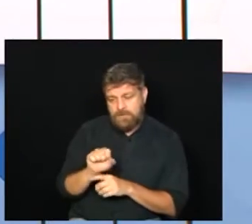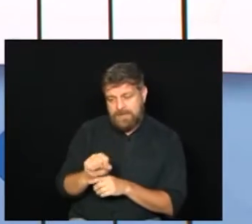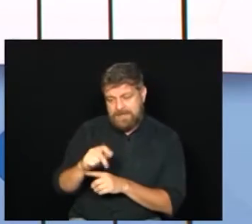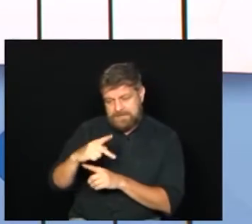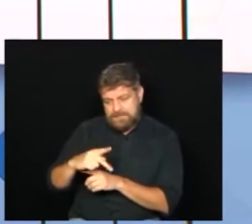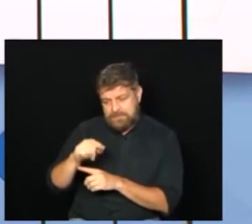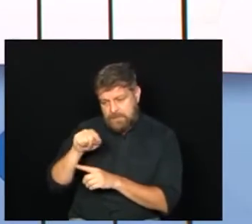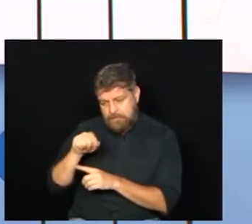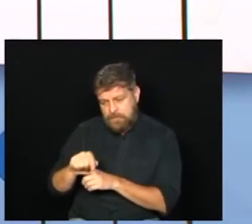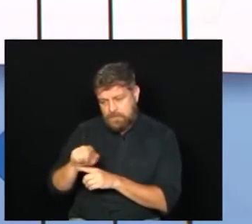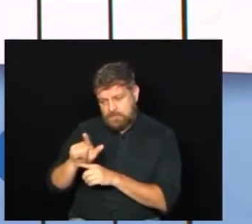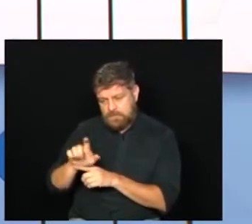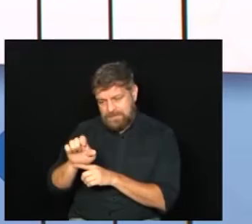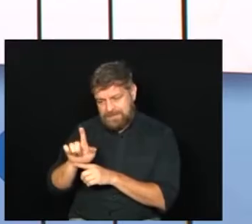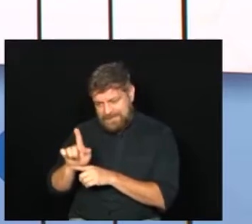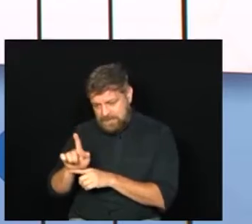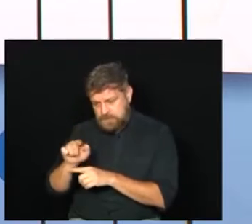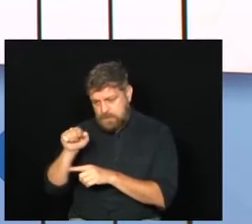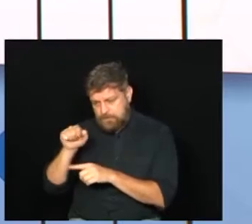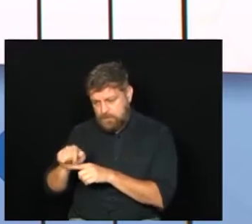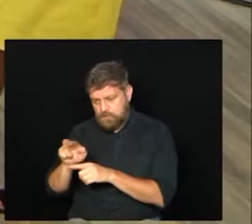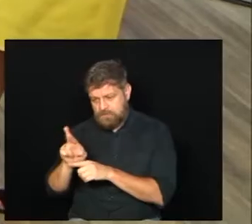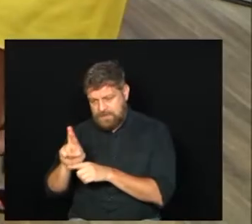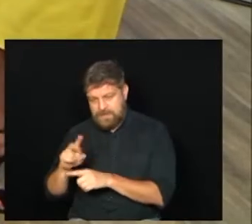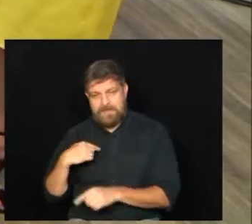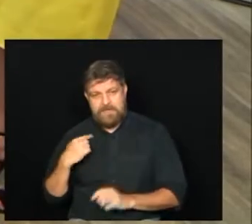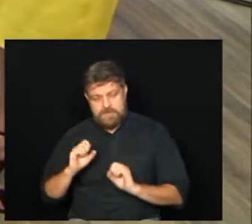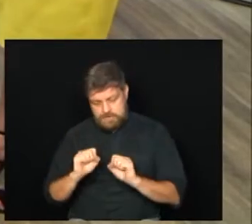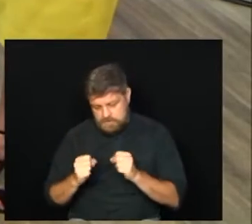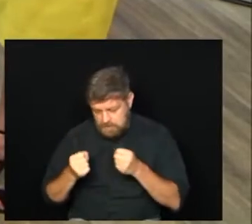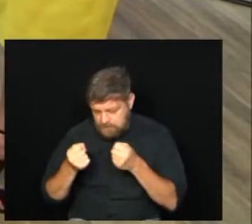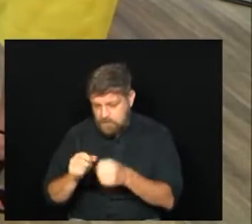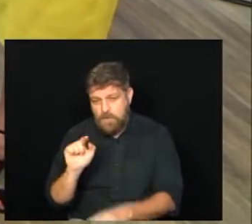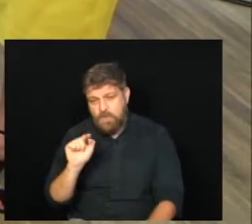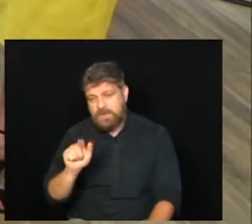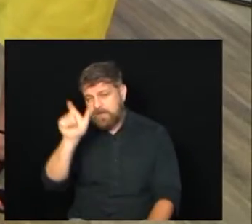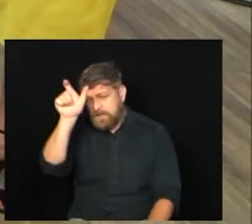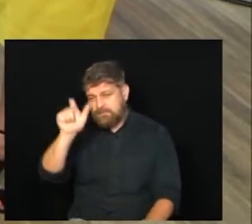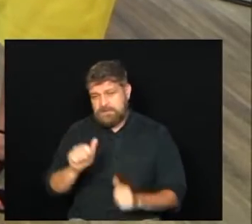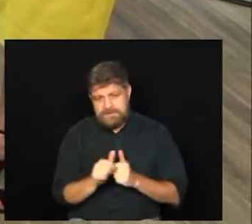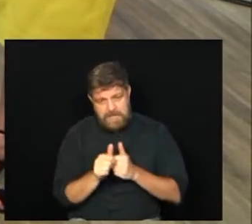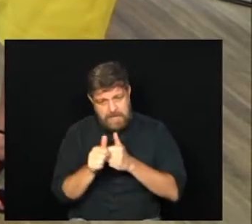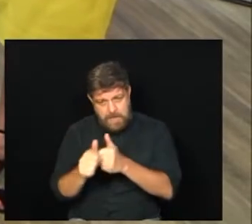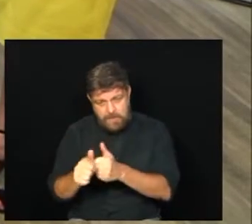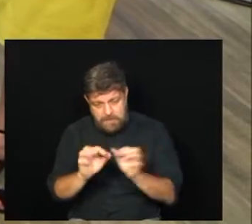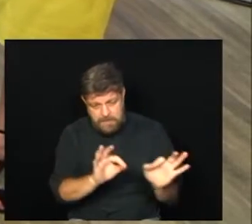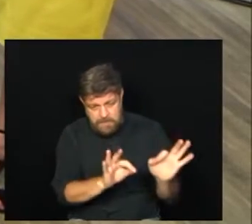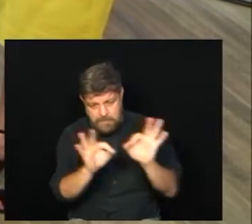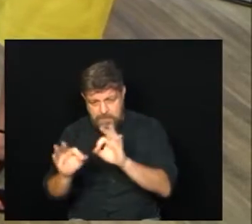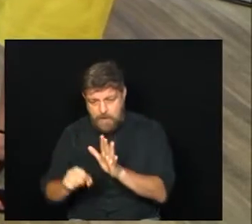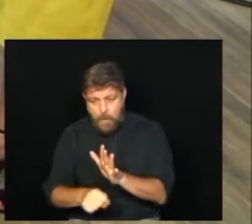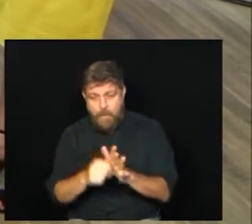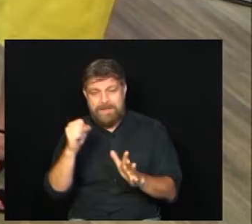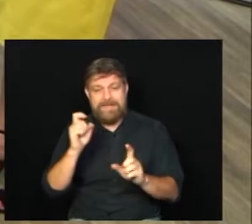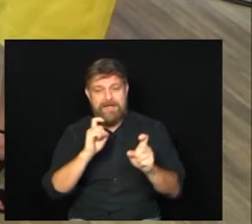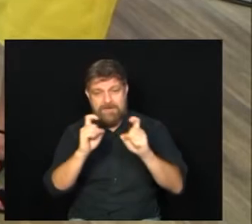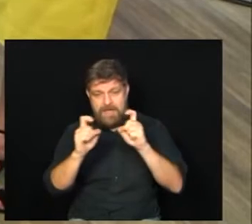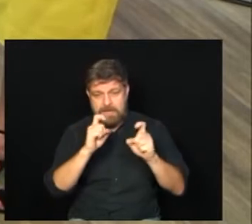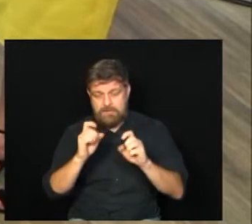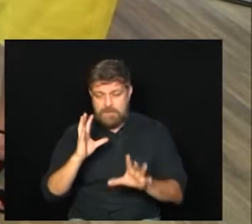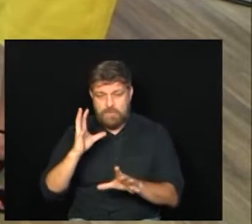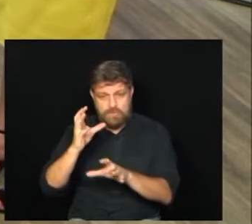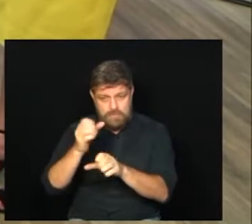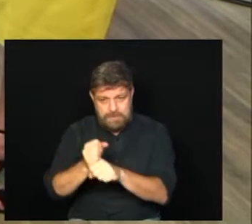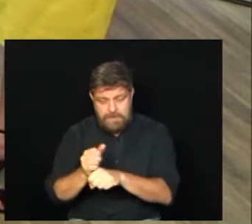www.campinas.sp.leg.br. E a gente reforça aqui que você acompanha a 8ª reunião ordinária na íntegra